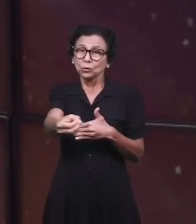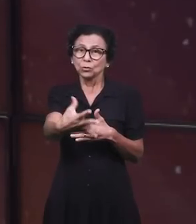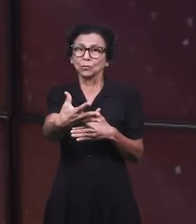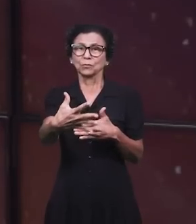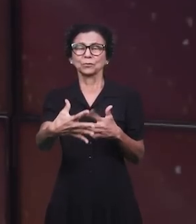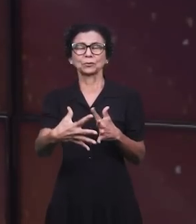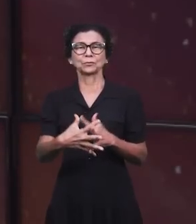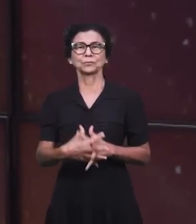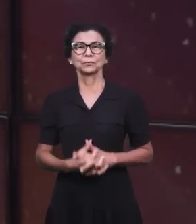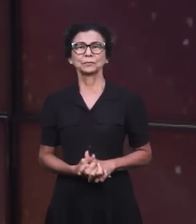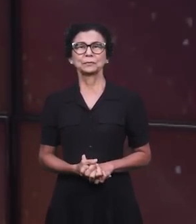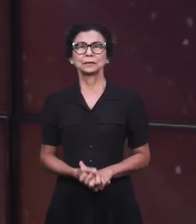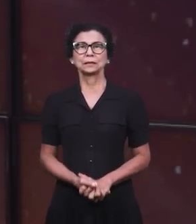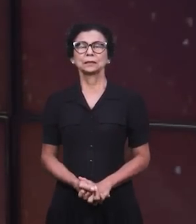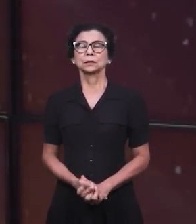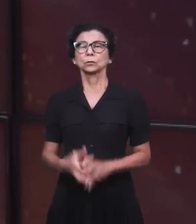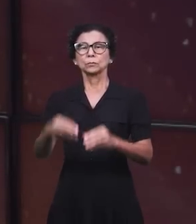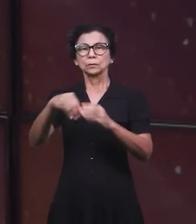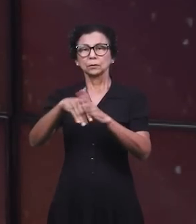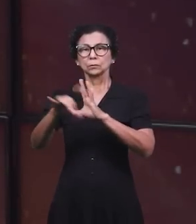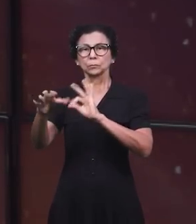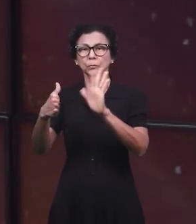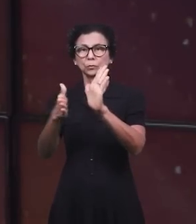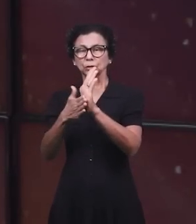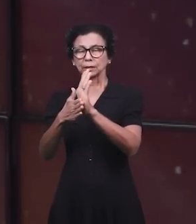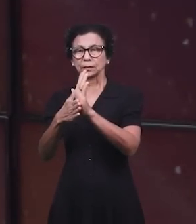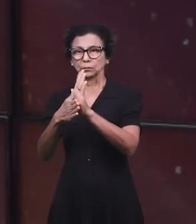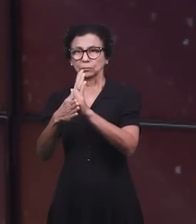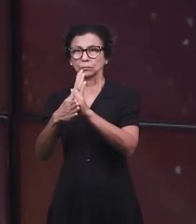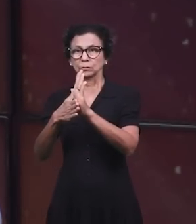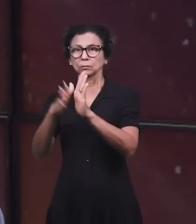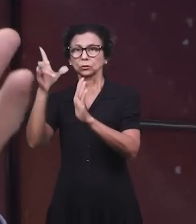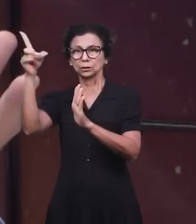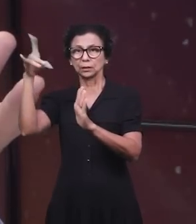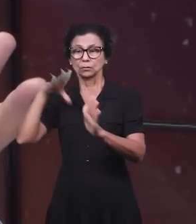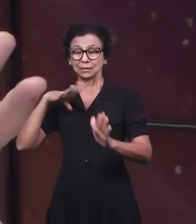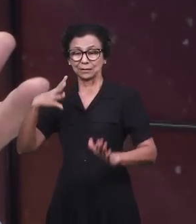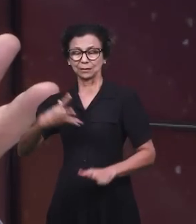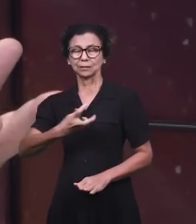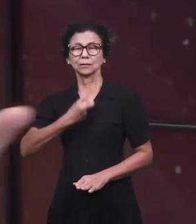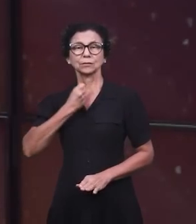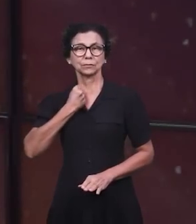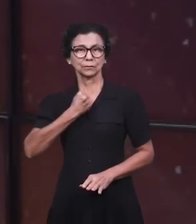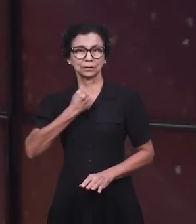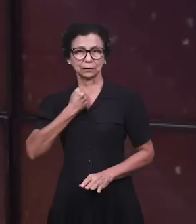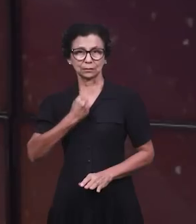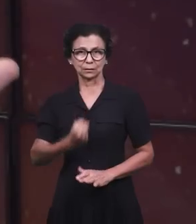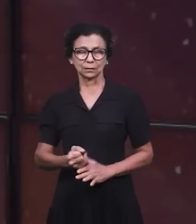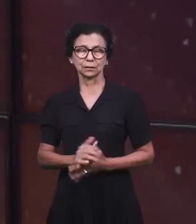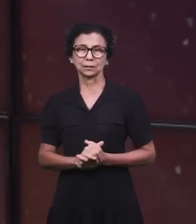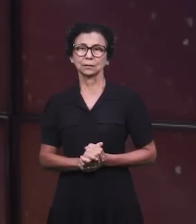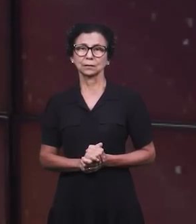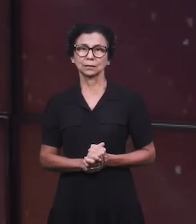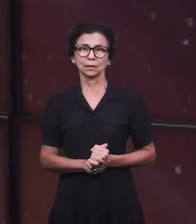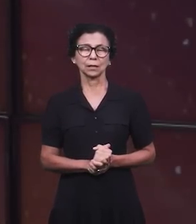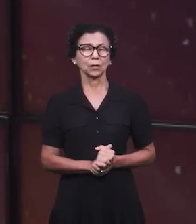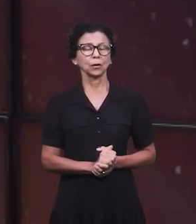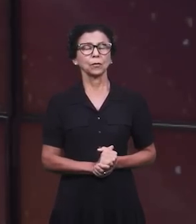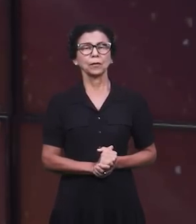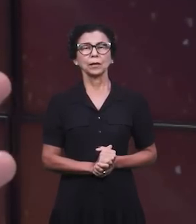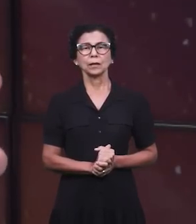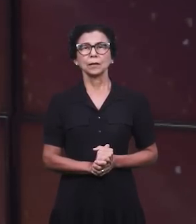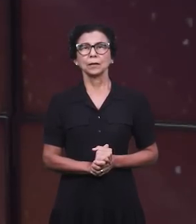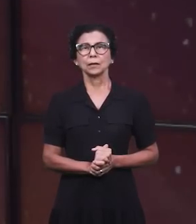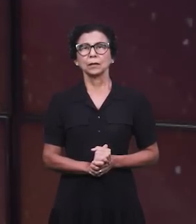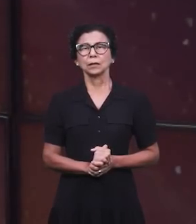no universo da obra redentora, né, que está além das 4 medidas, né, dos limites desta vida,